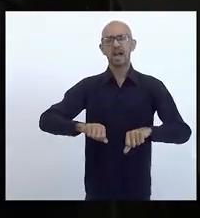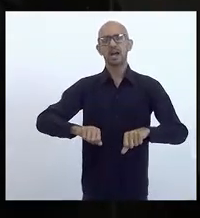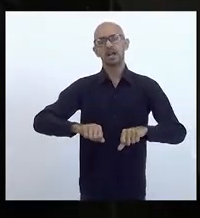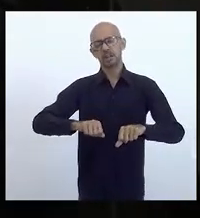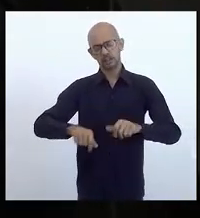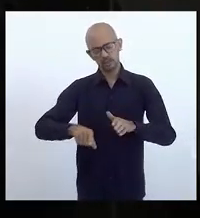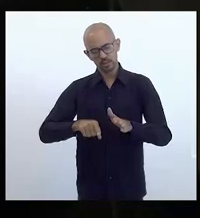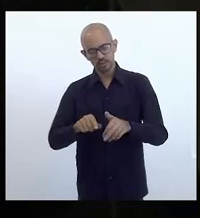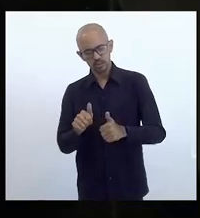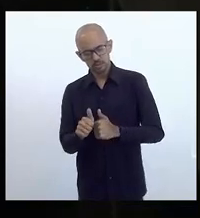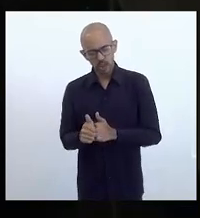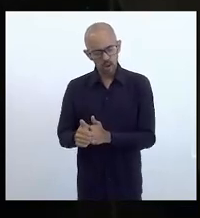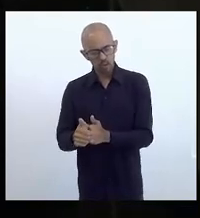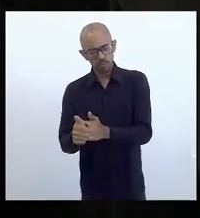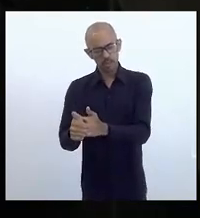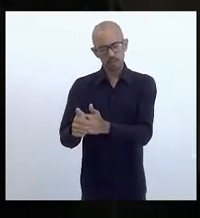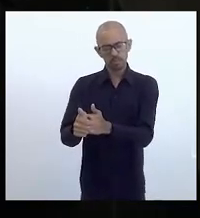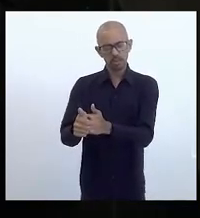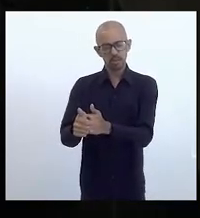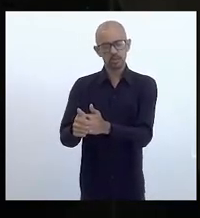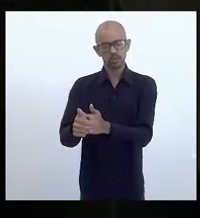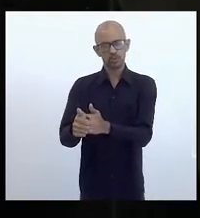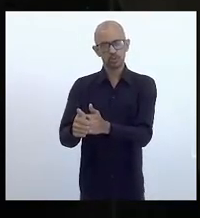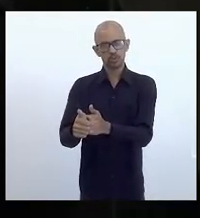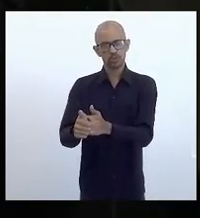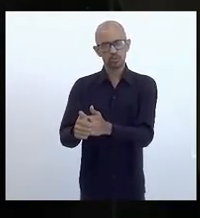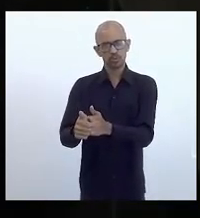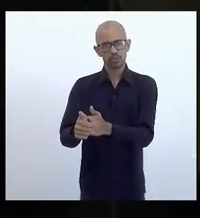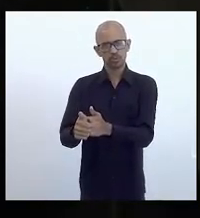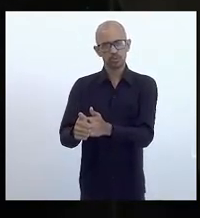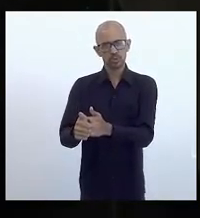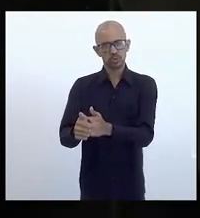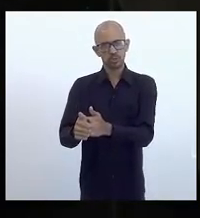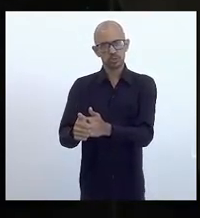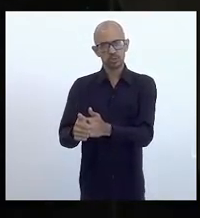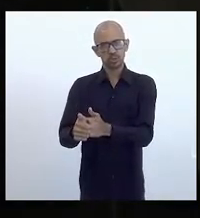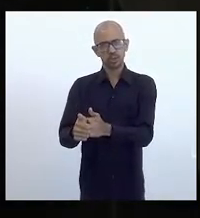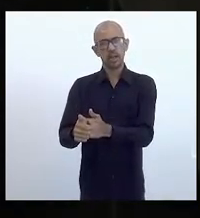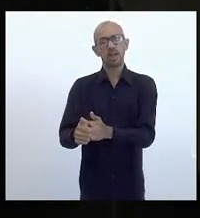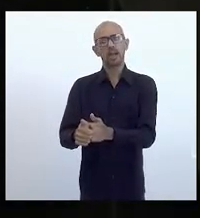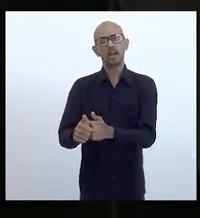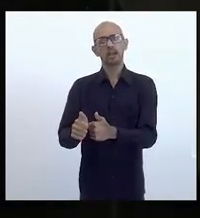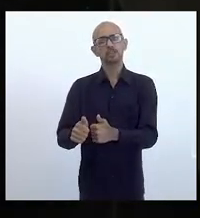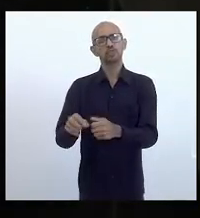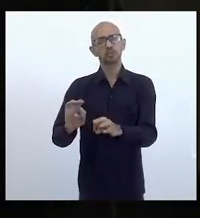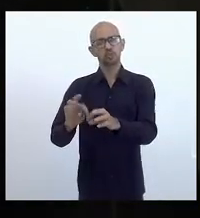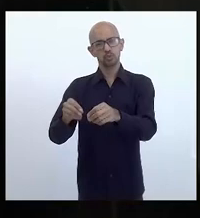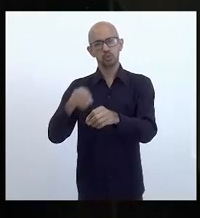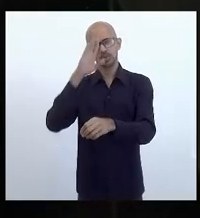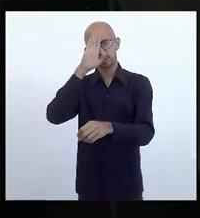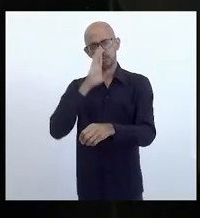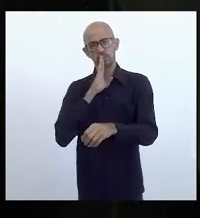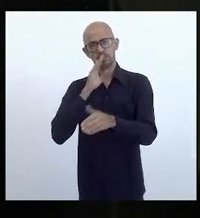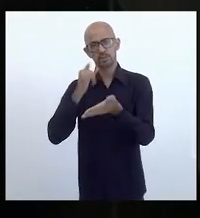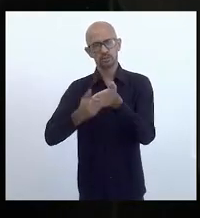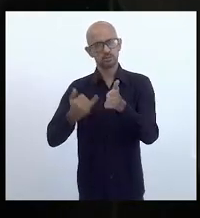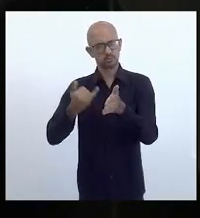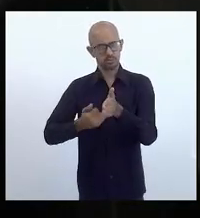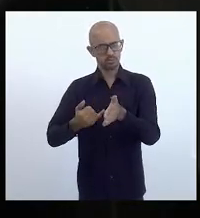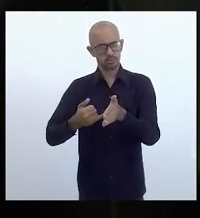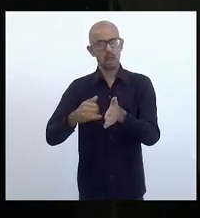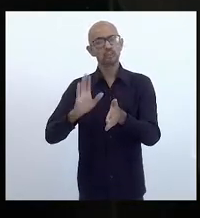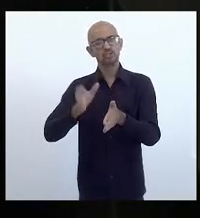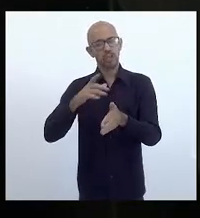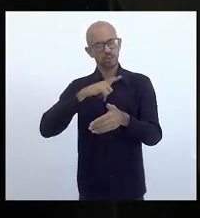monitoramento das contrapartidas das isenções tributárias concedidas pelo Poder Executivo. Temos lei para isso, Luiz